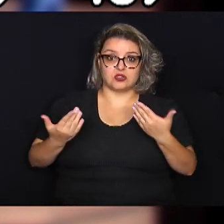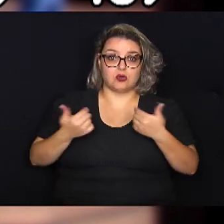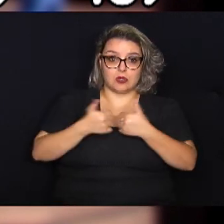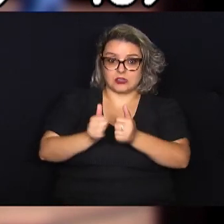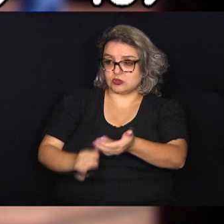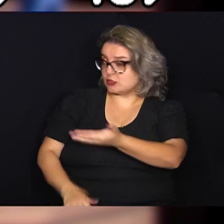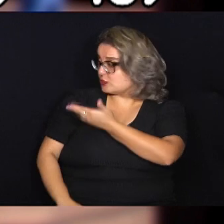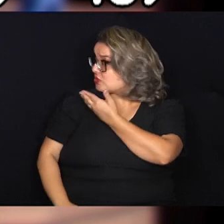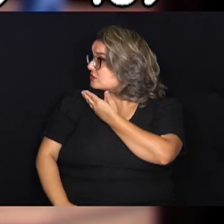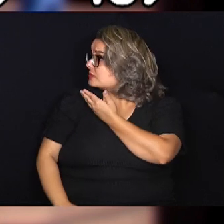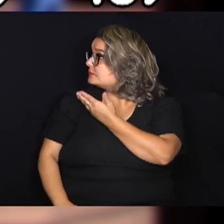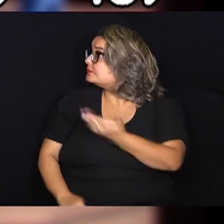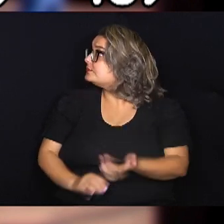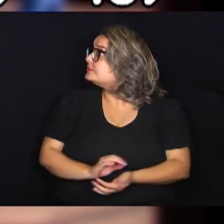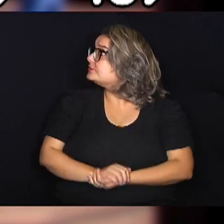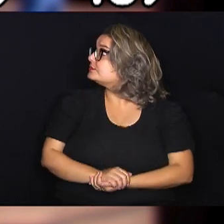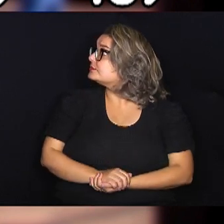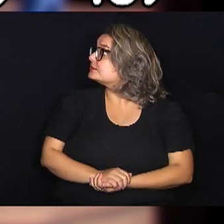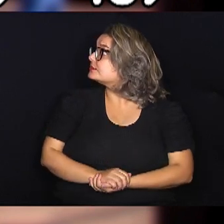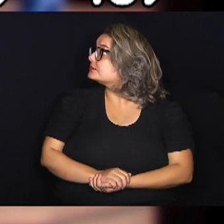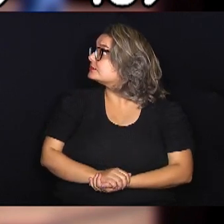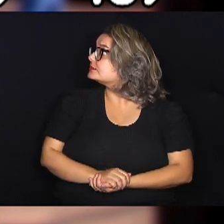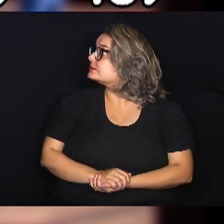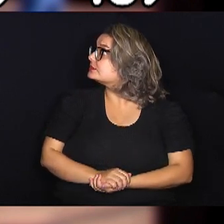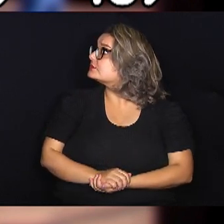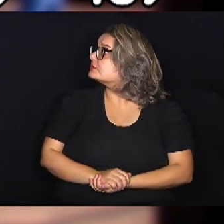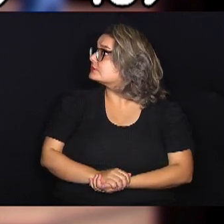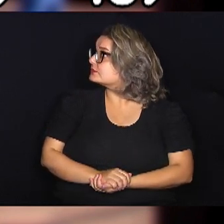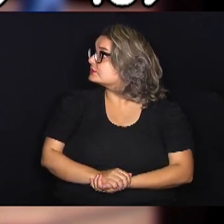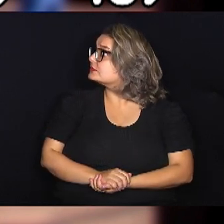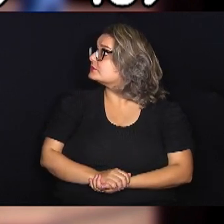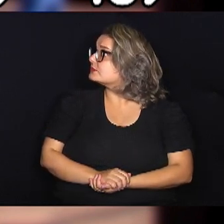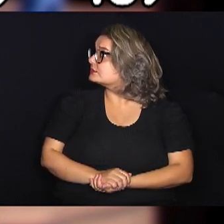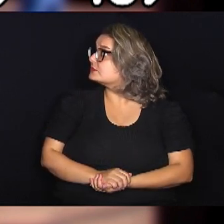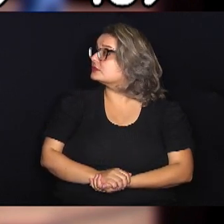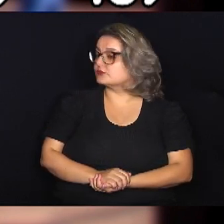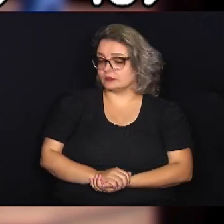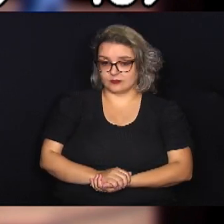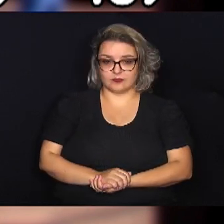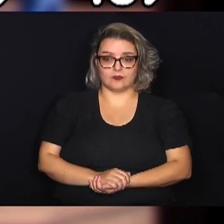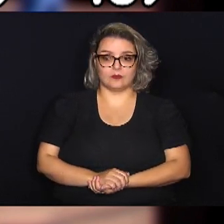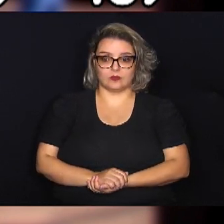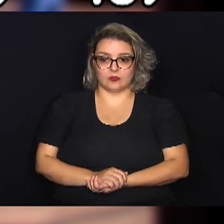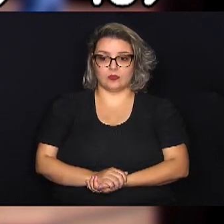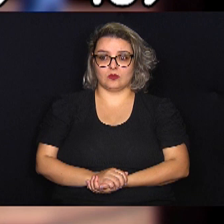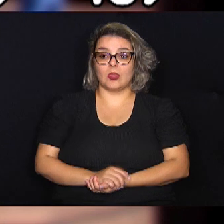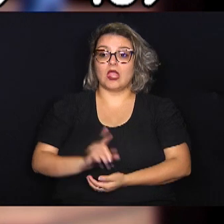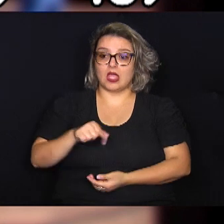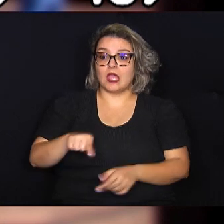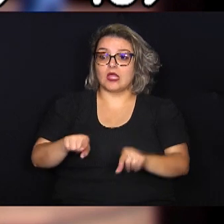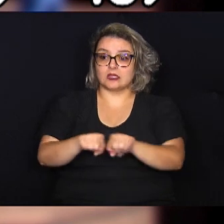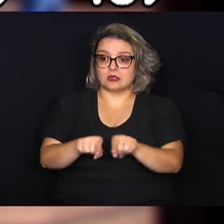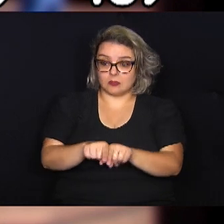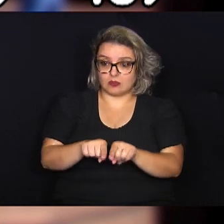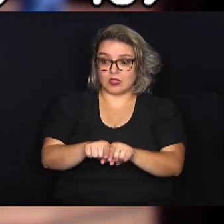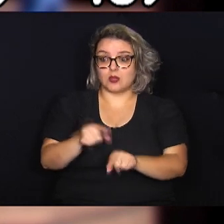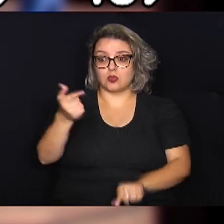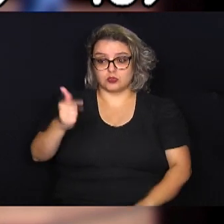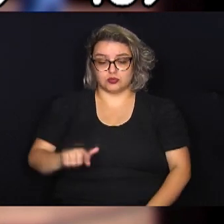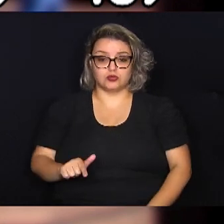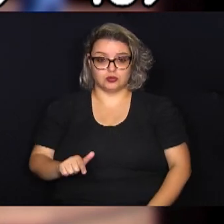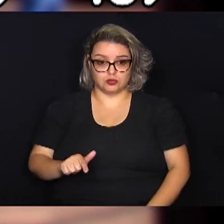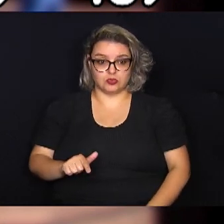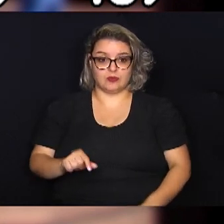289, 299, 309, 339, 399 e a 489. elas também continuam